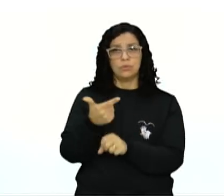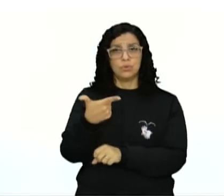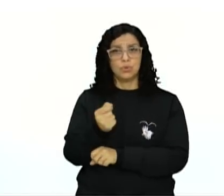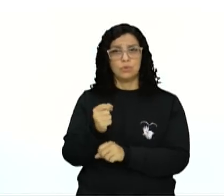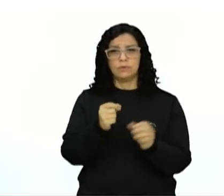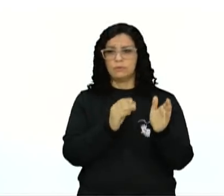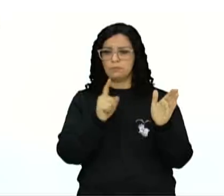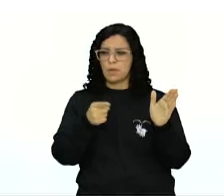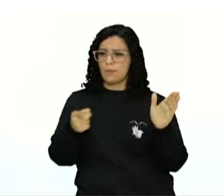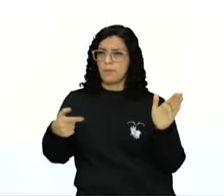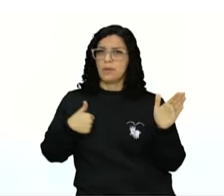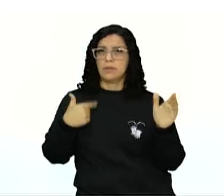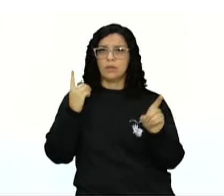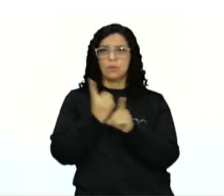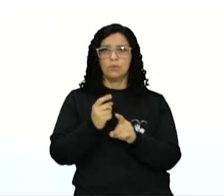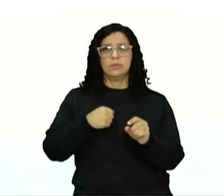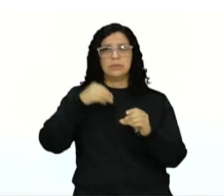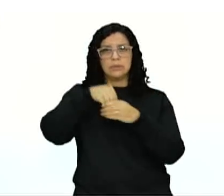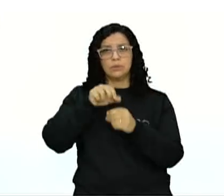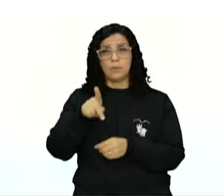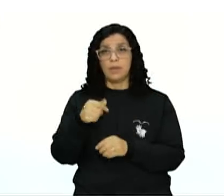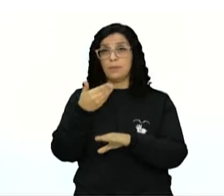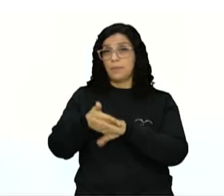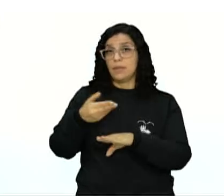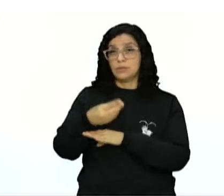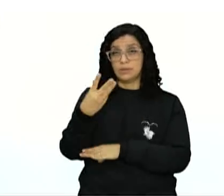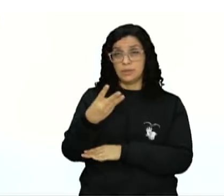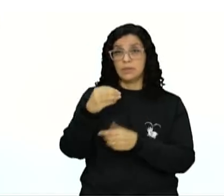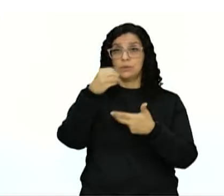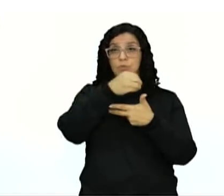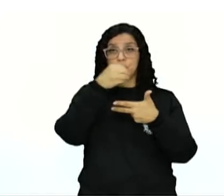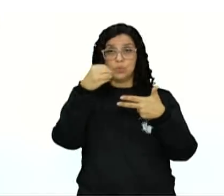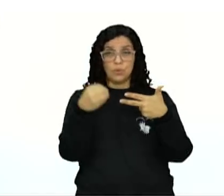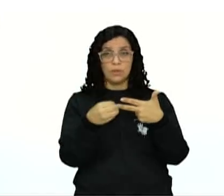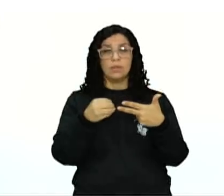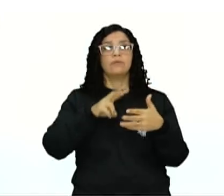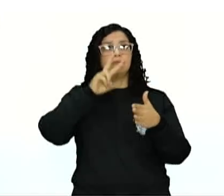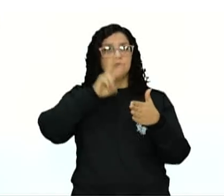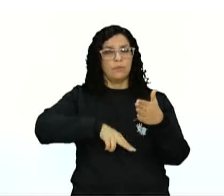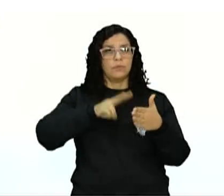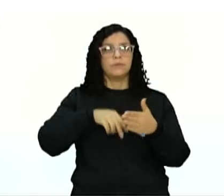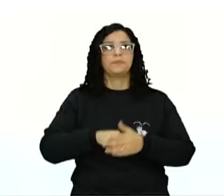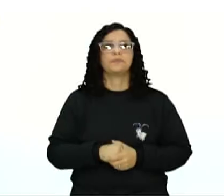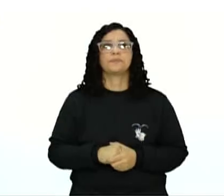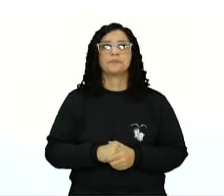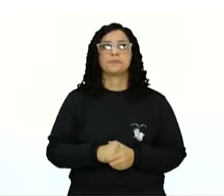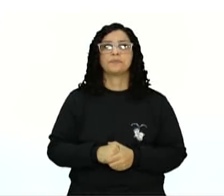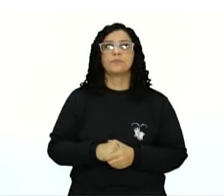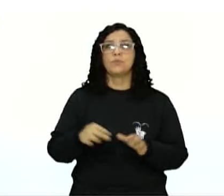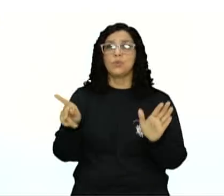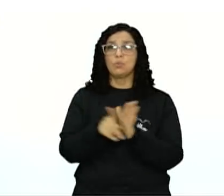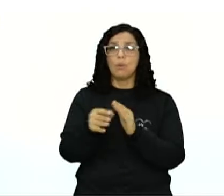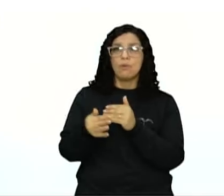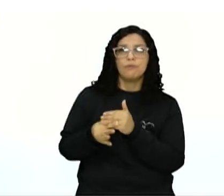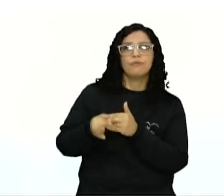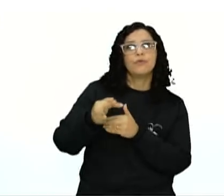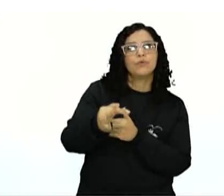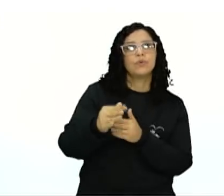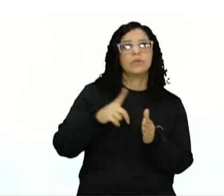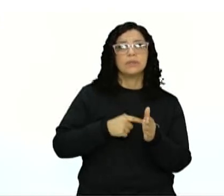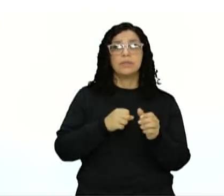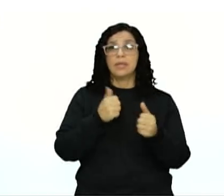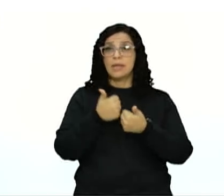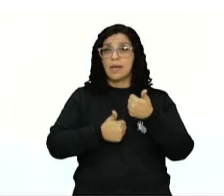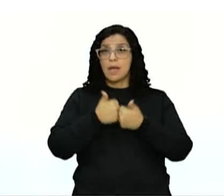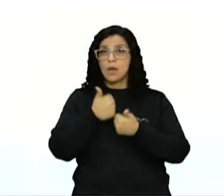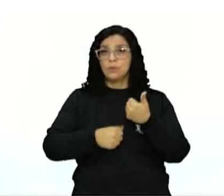termos. Legal? Exercício 3. Esse exercício é do Enem, então vamos dar uma olhada. As projeções para a produção de arroz